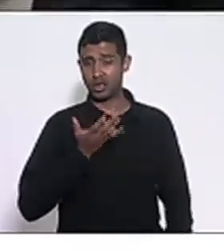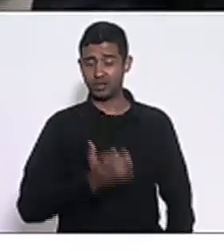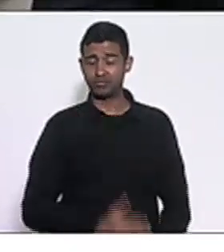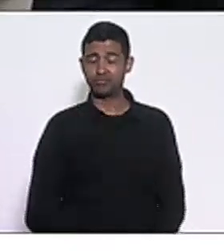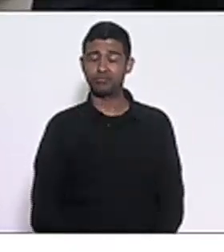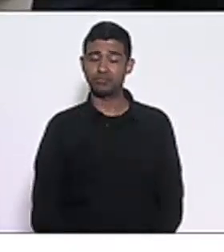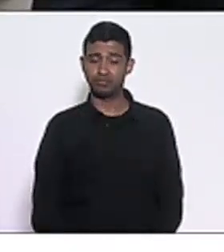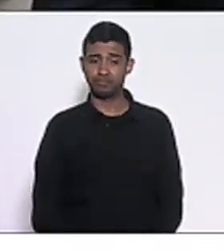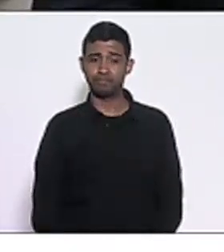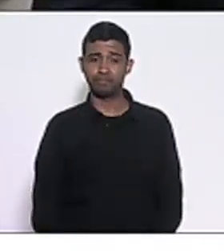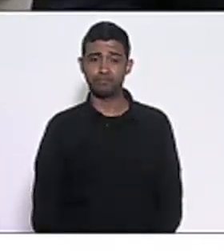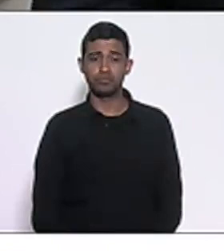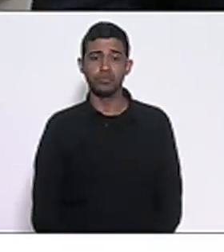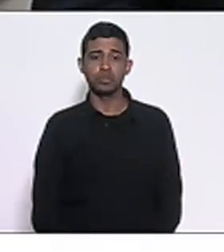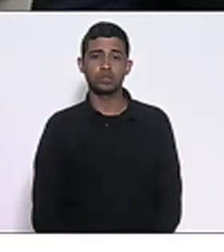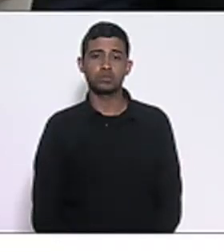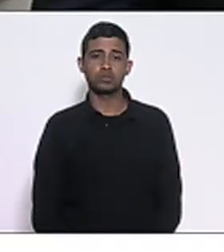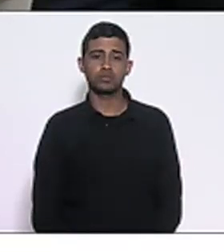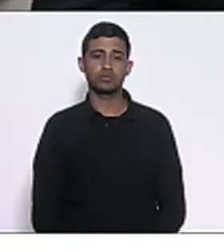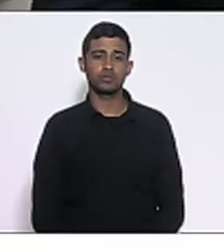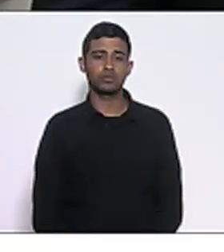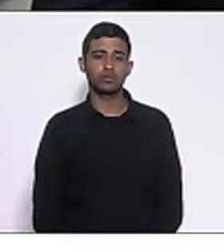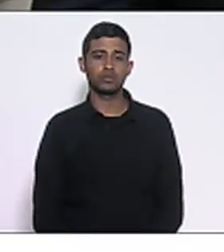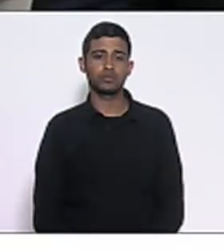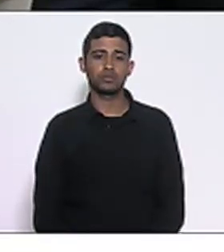Ainda não é, não.